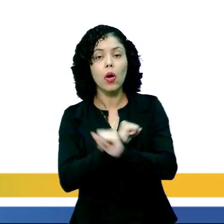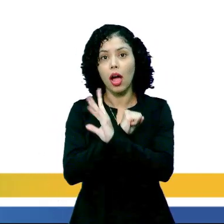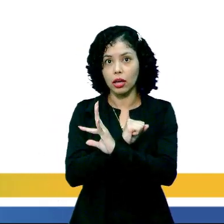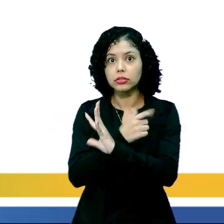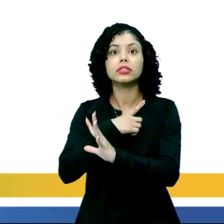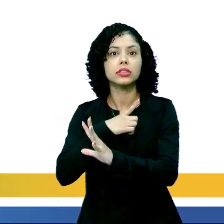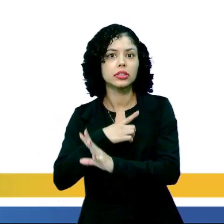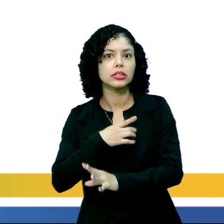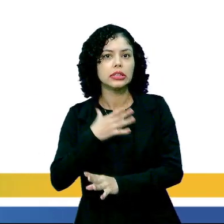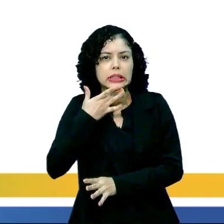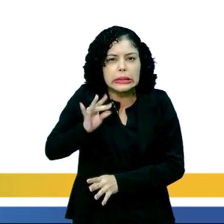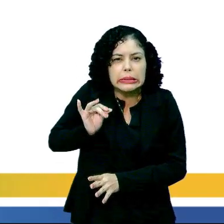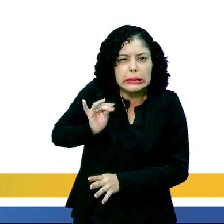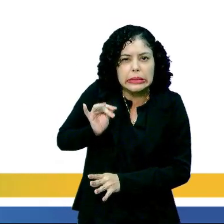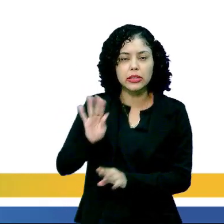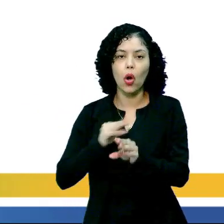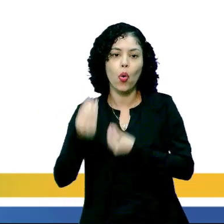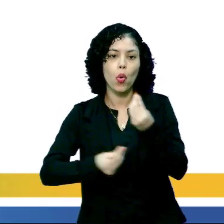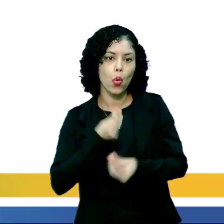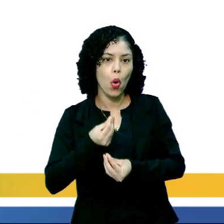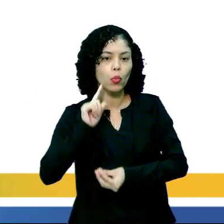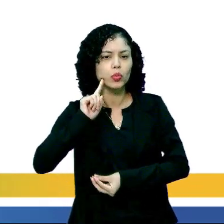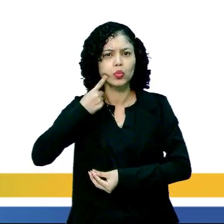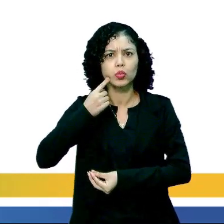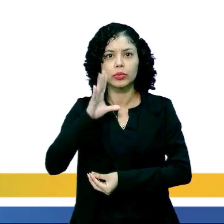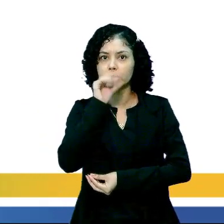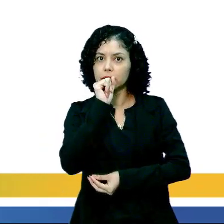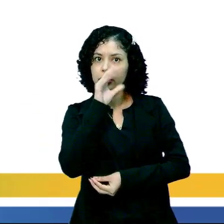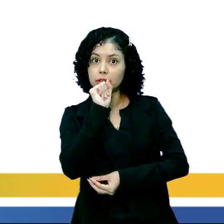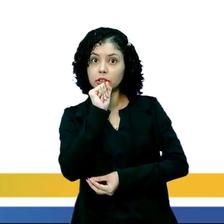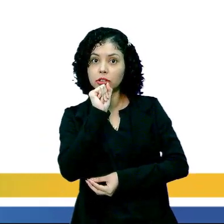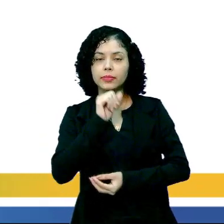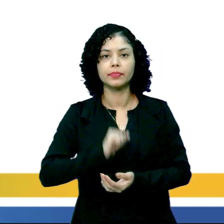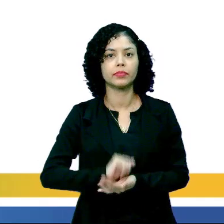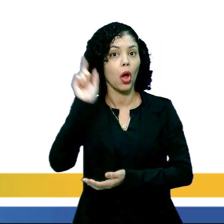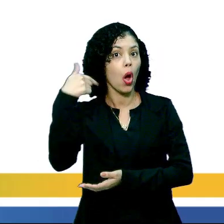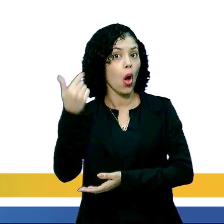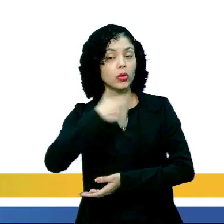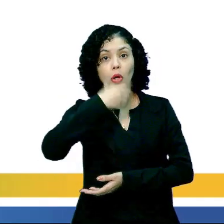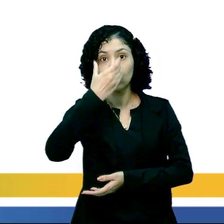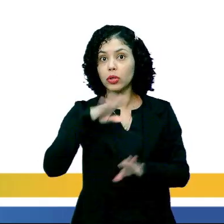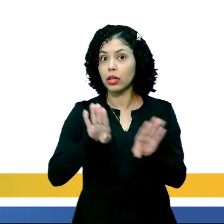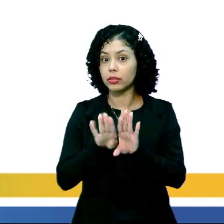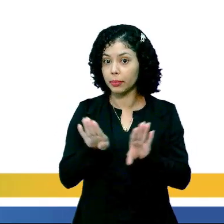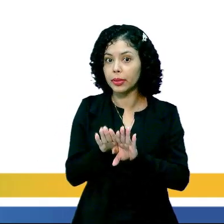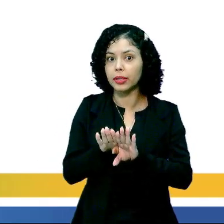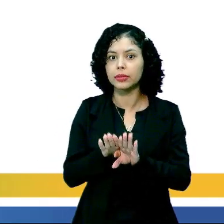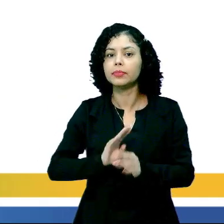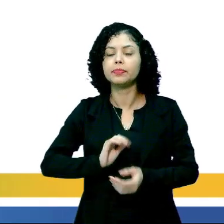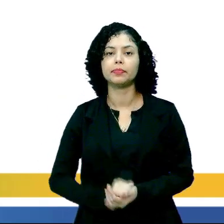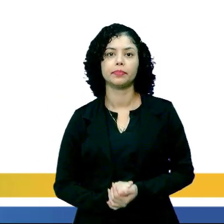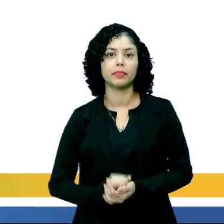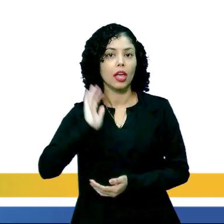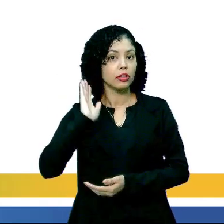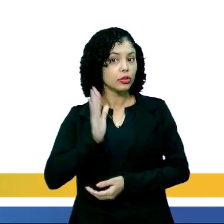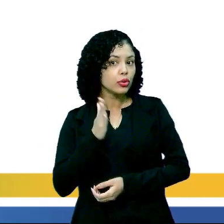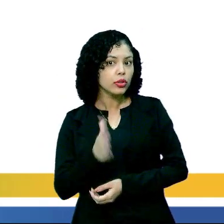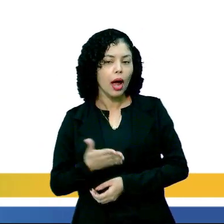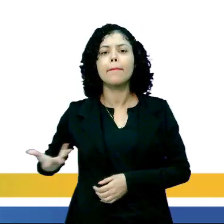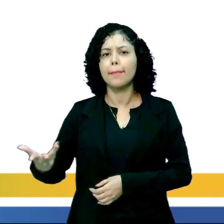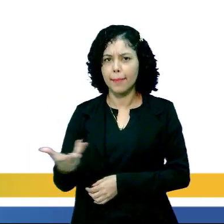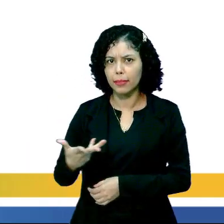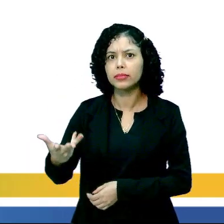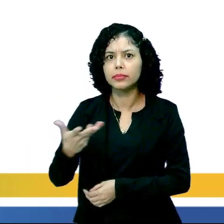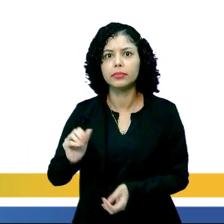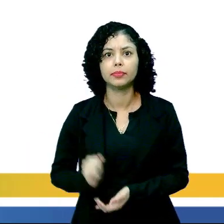ácidos eles têm esse sabor de azedo né como limão laranja tangerina outras frutas cítricas também são azedas já as substâncias